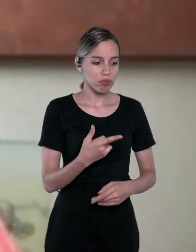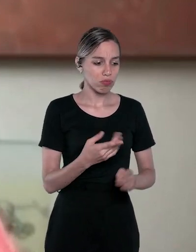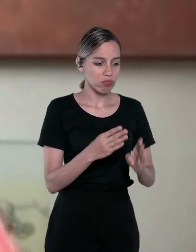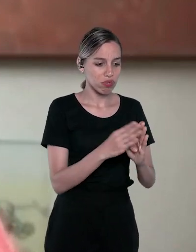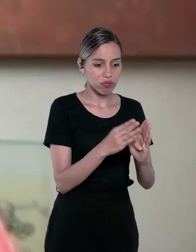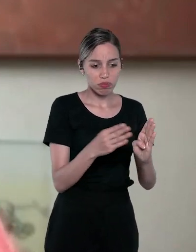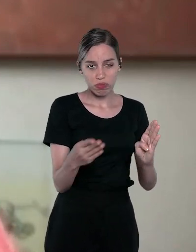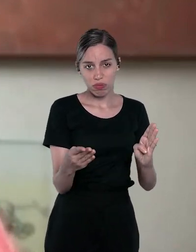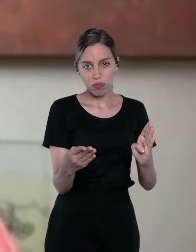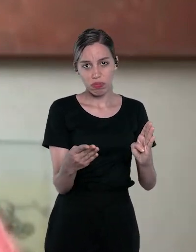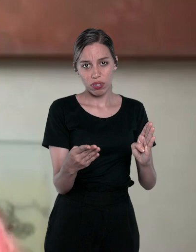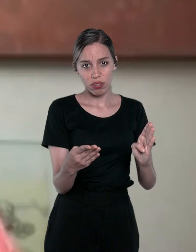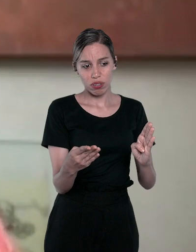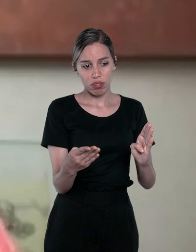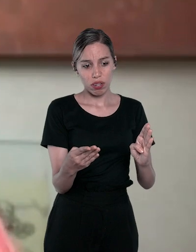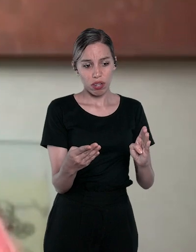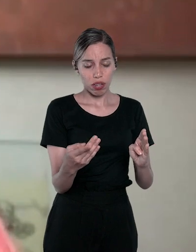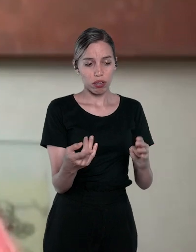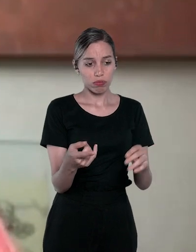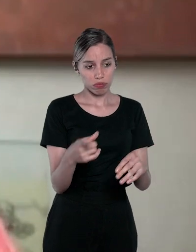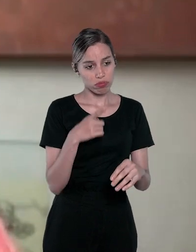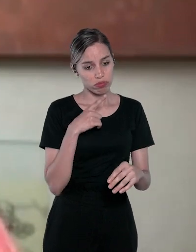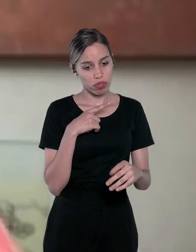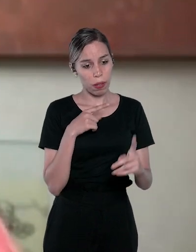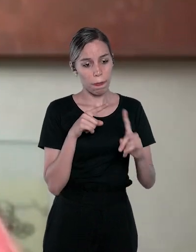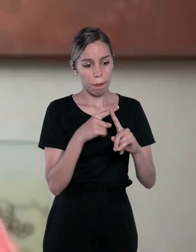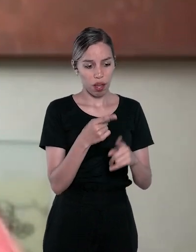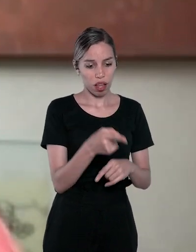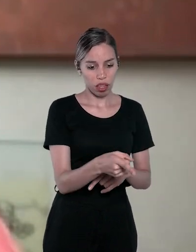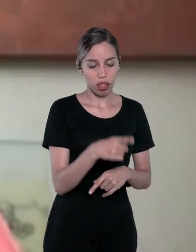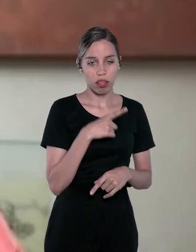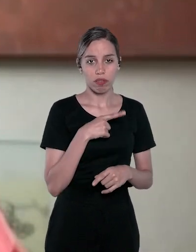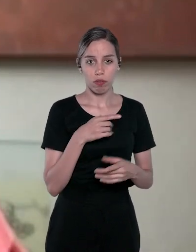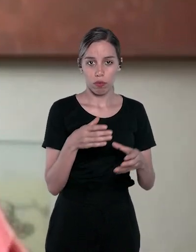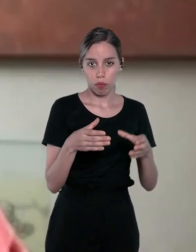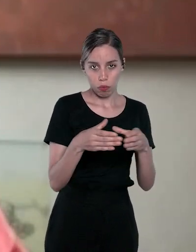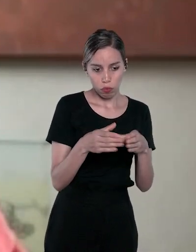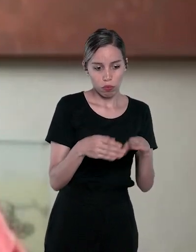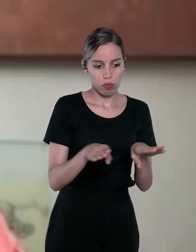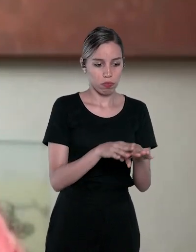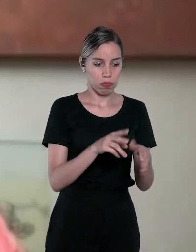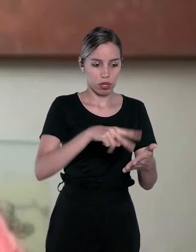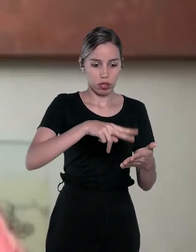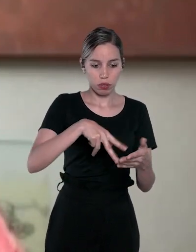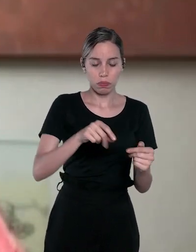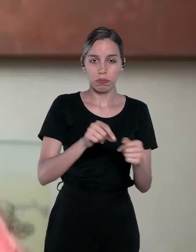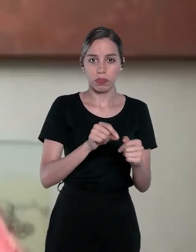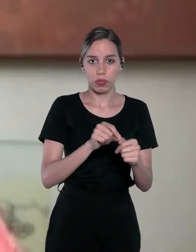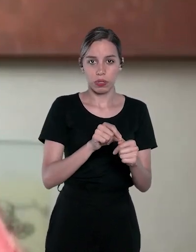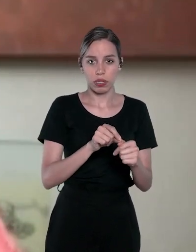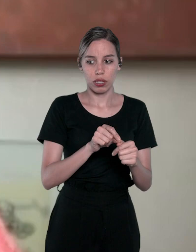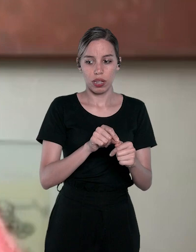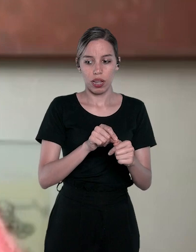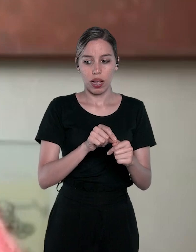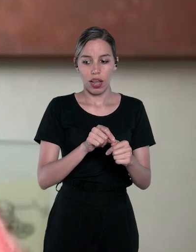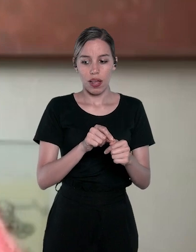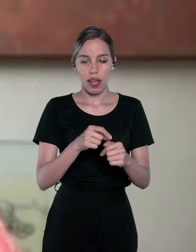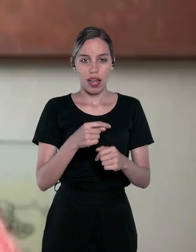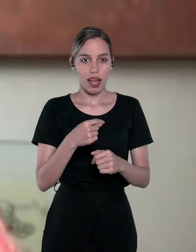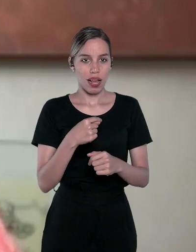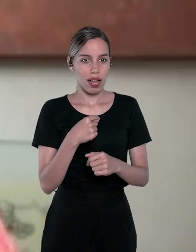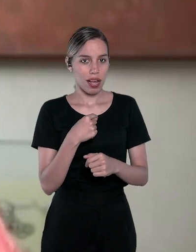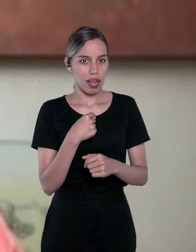um chamado clube de leitura, uma coisa muito precária. E isso não me